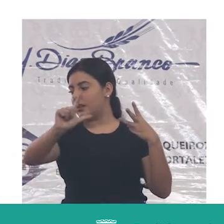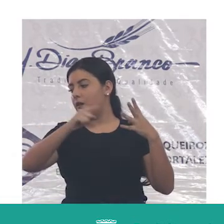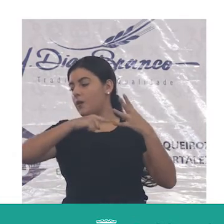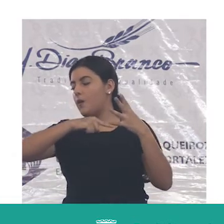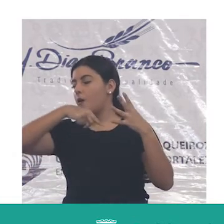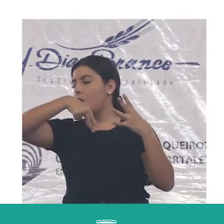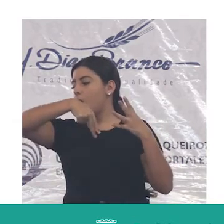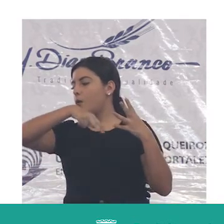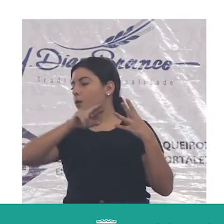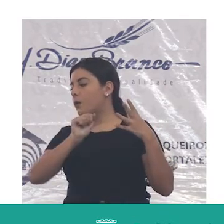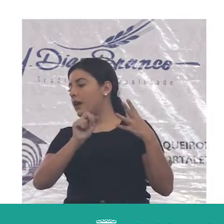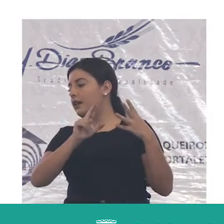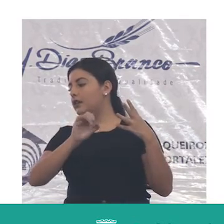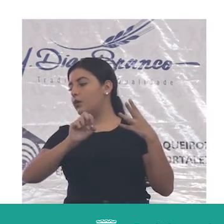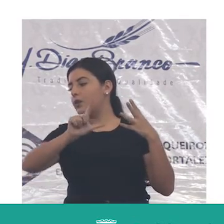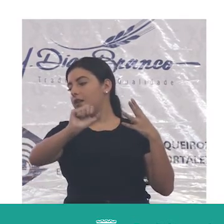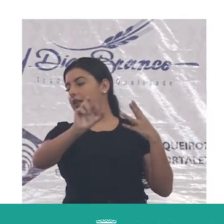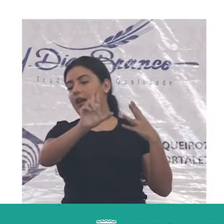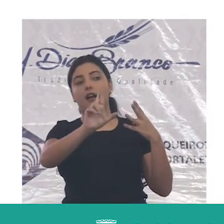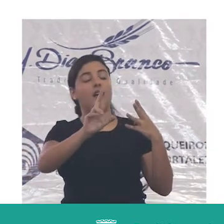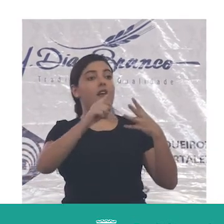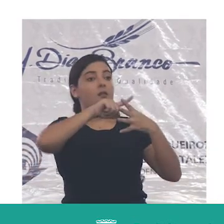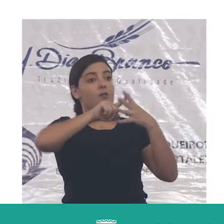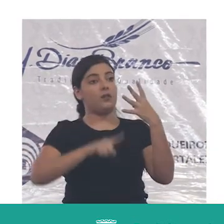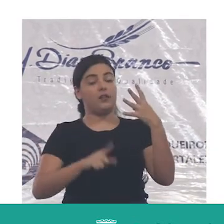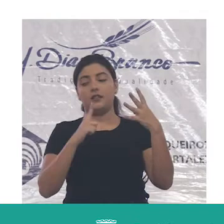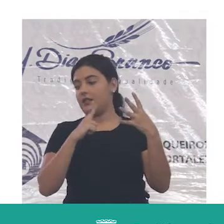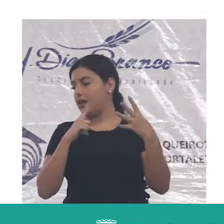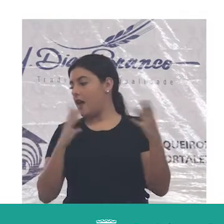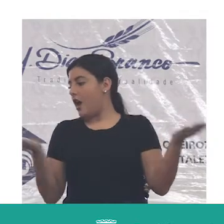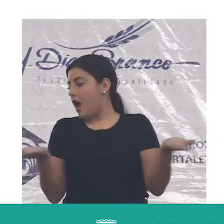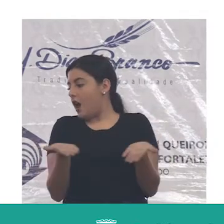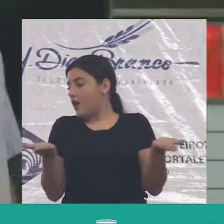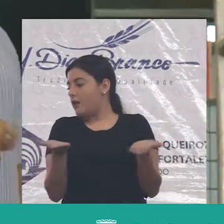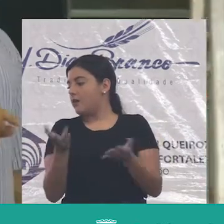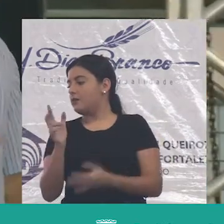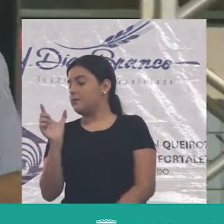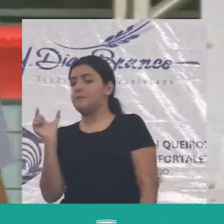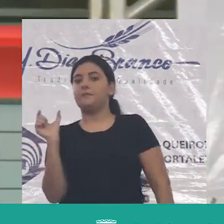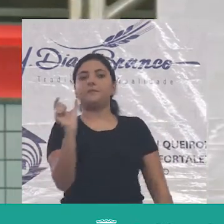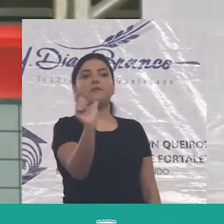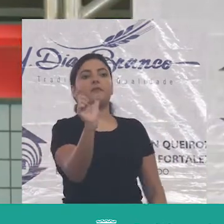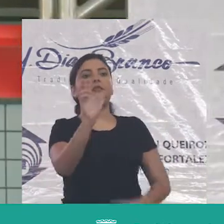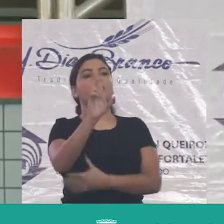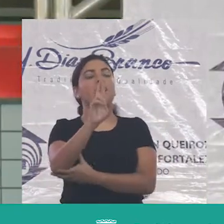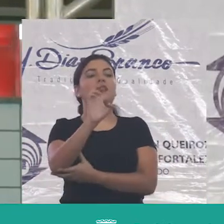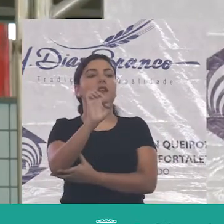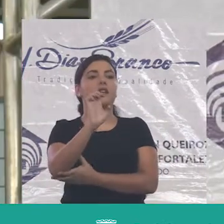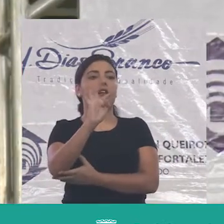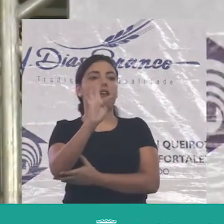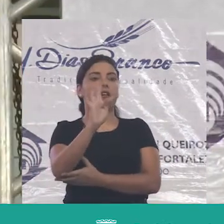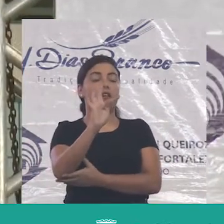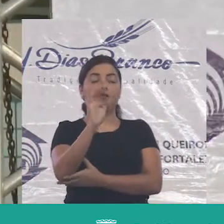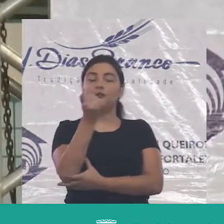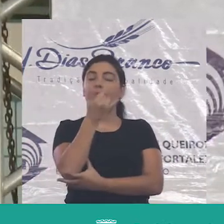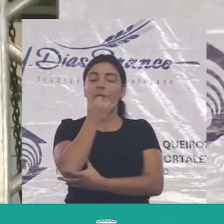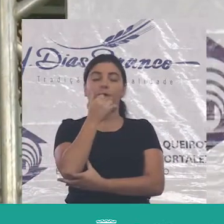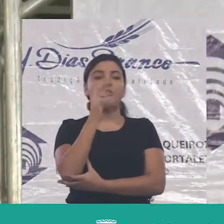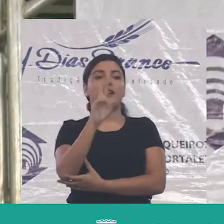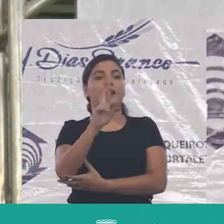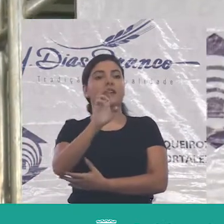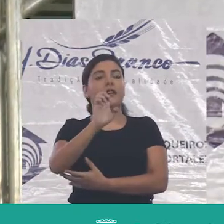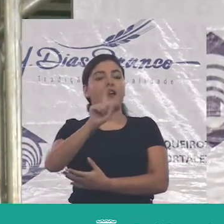adiante, eu queria que vocês dessem atenção a essa palavra. A palavra regular.